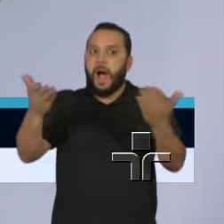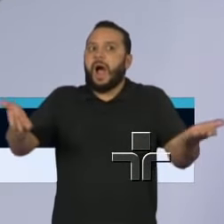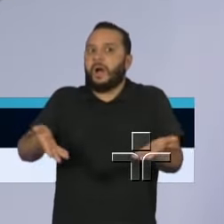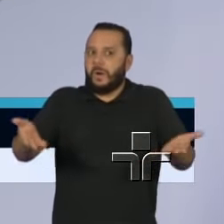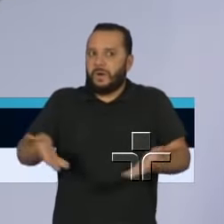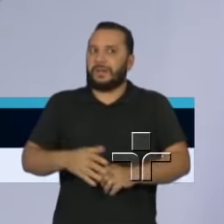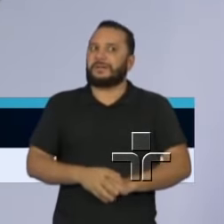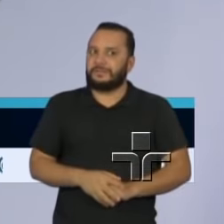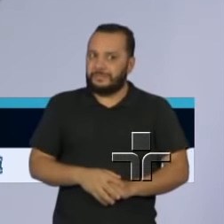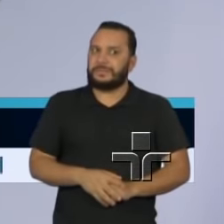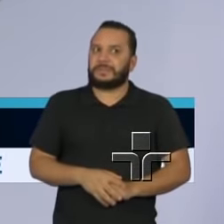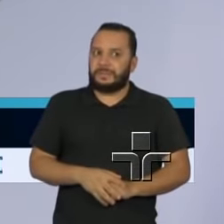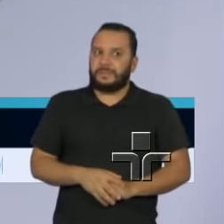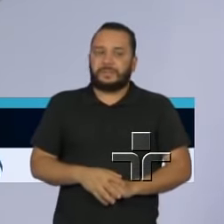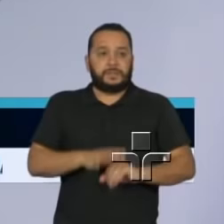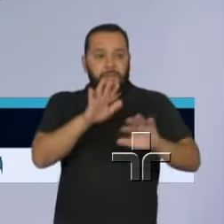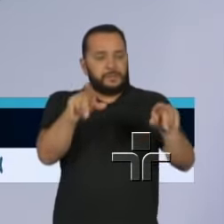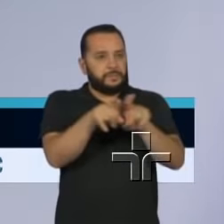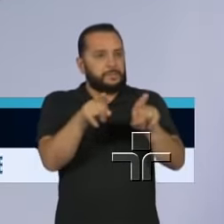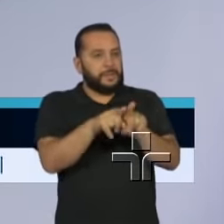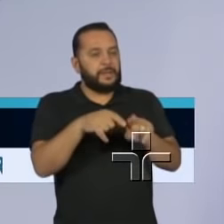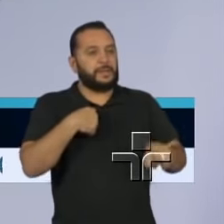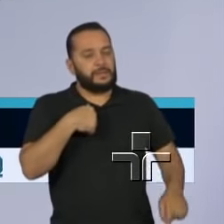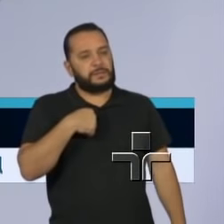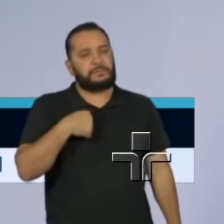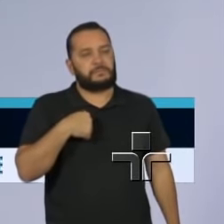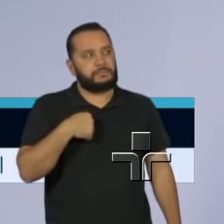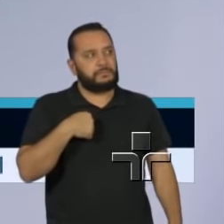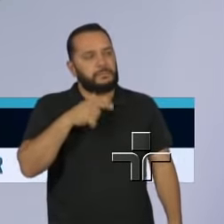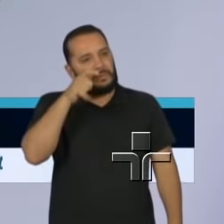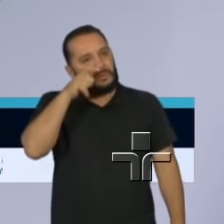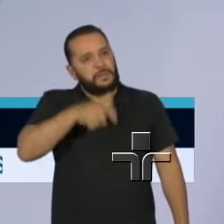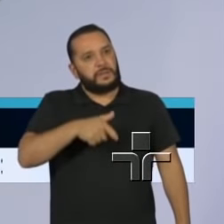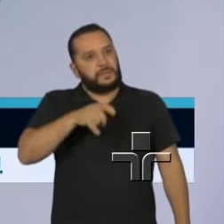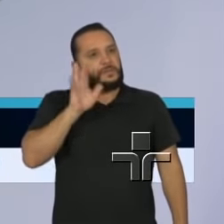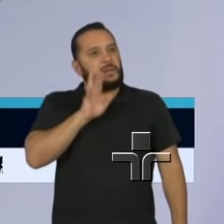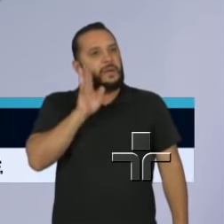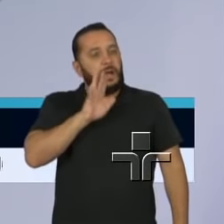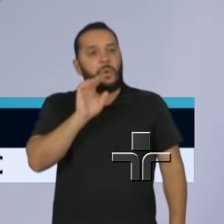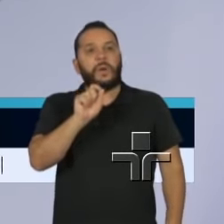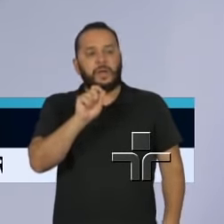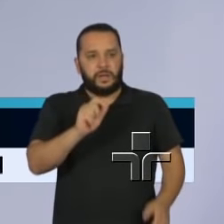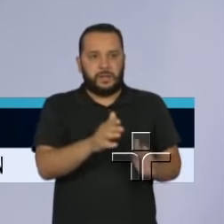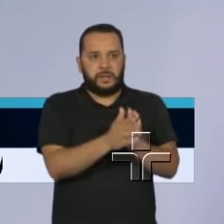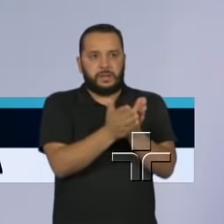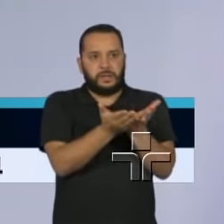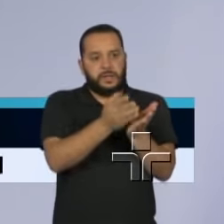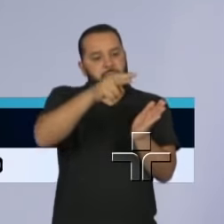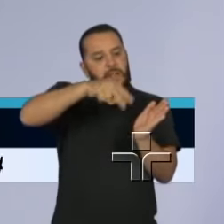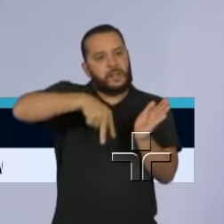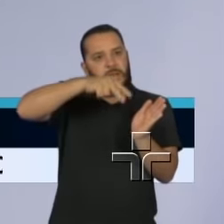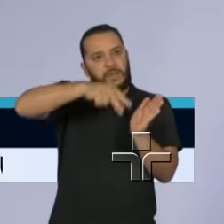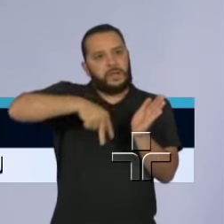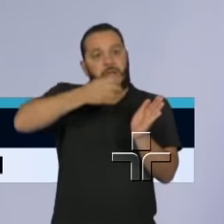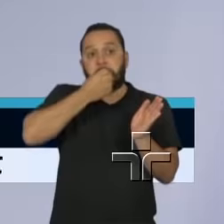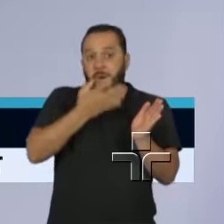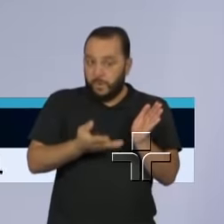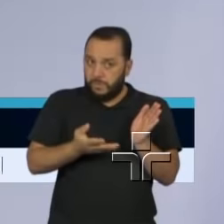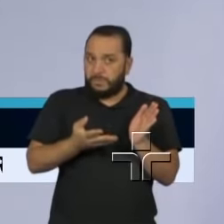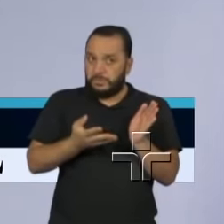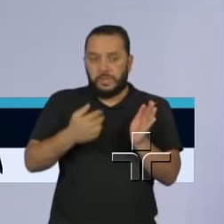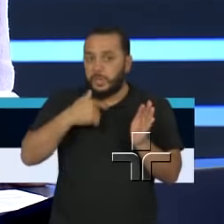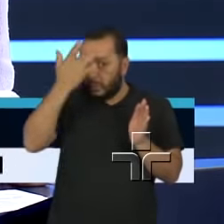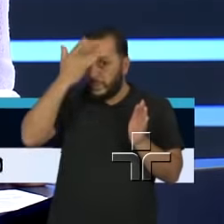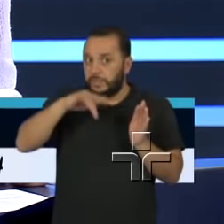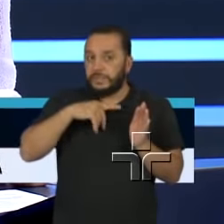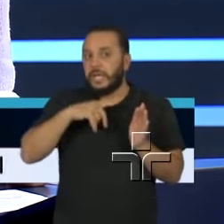O que eu acho legal, interessante, é que ler é muito bom. Eu não sei quais são os títulos,